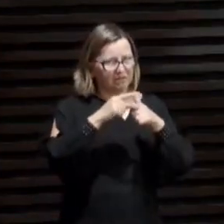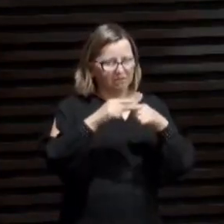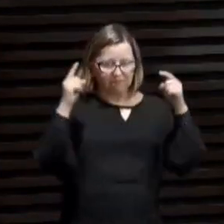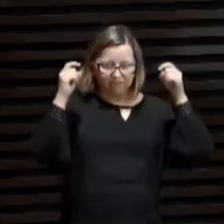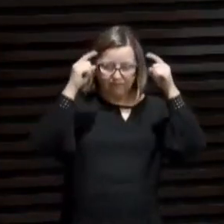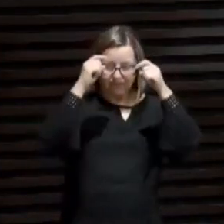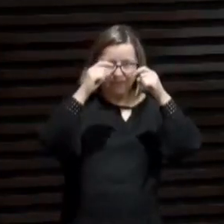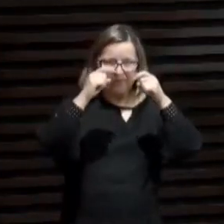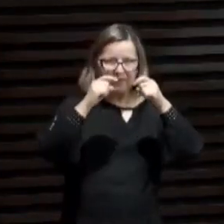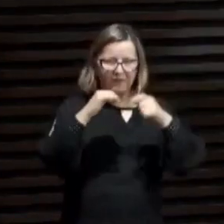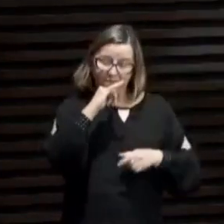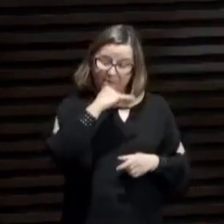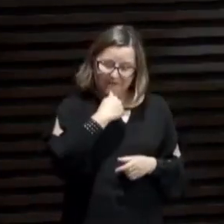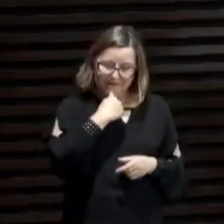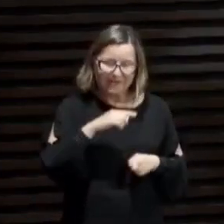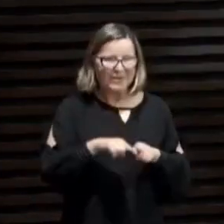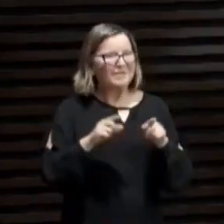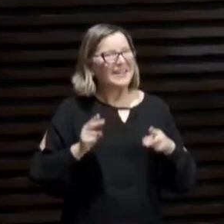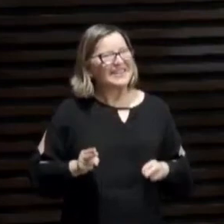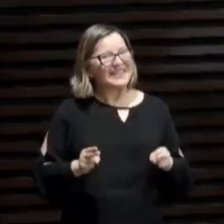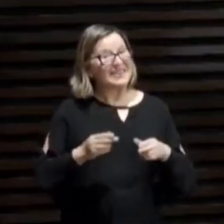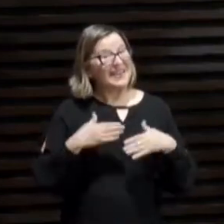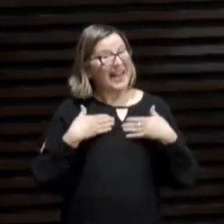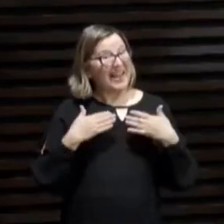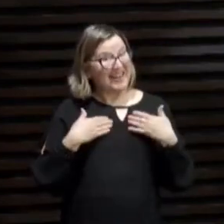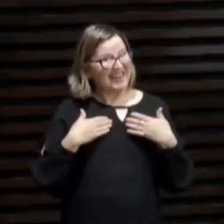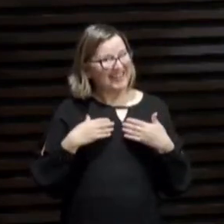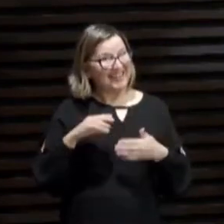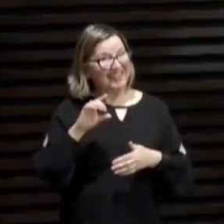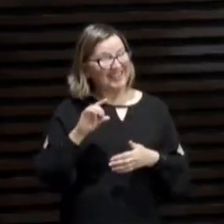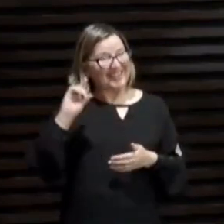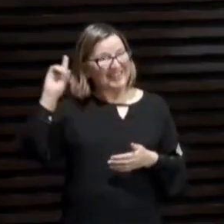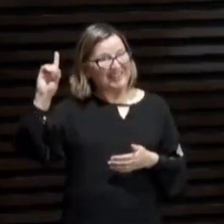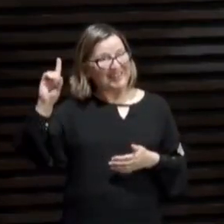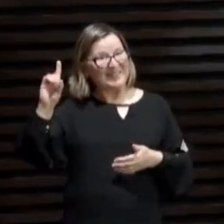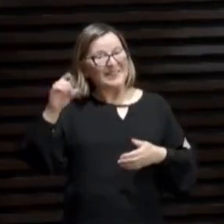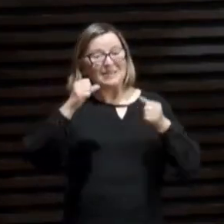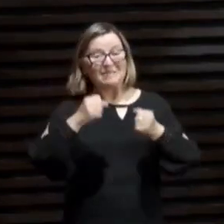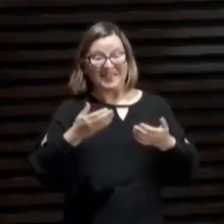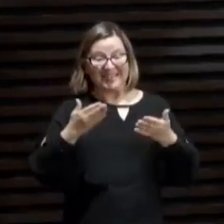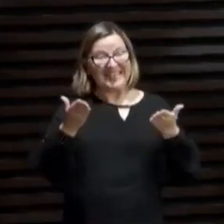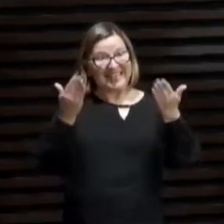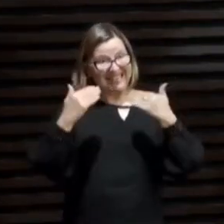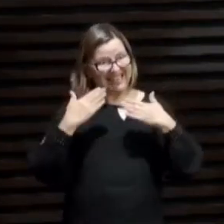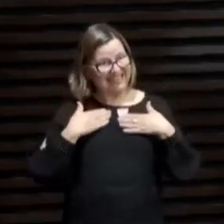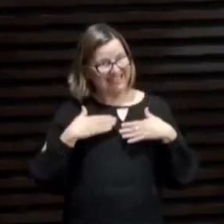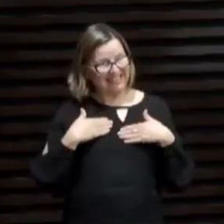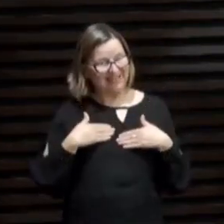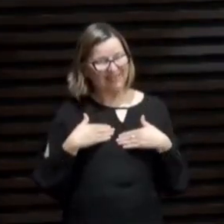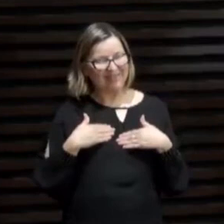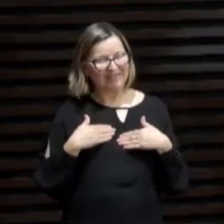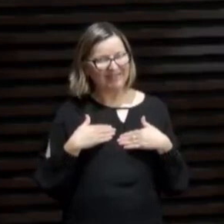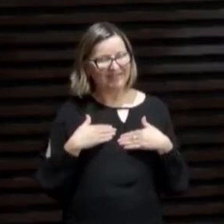problemas, entristecidos, mas sempre alegres. É só esse Deus que pode trazer esse descanso. Agora, o